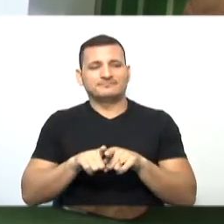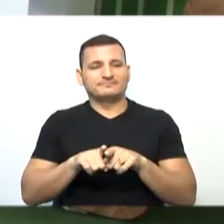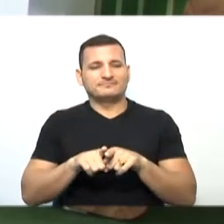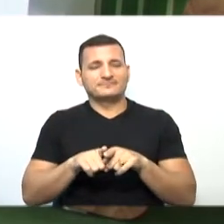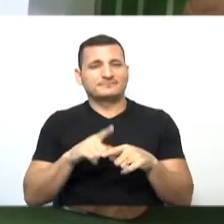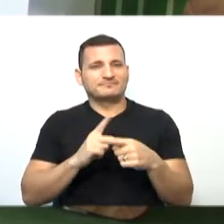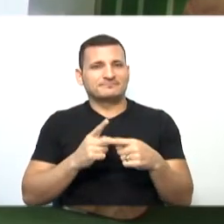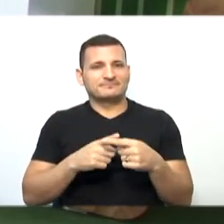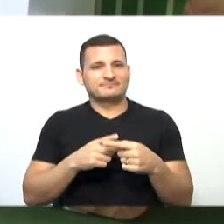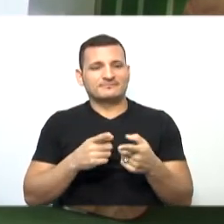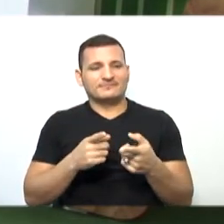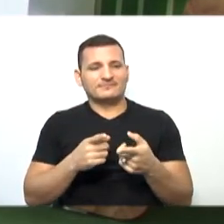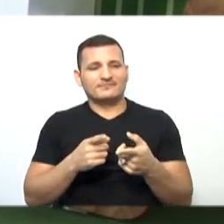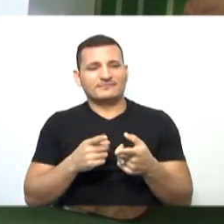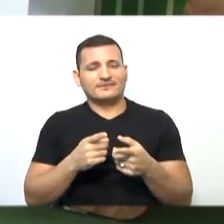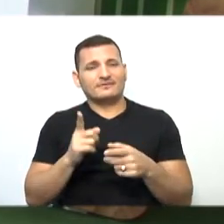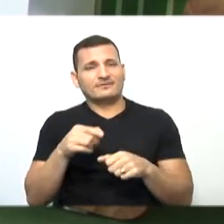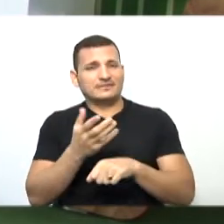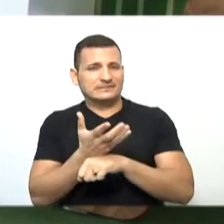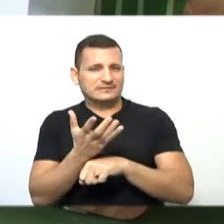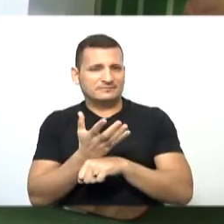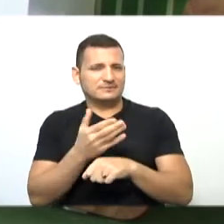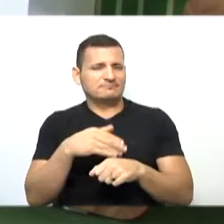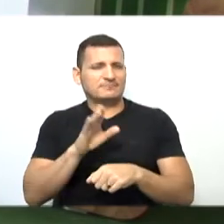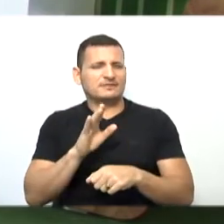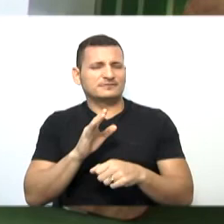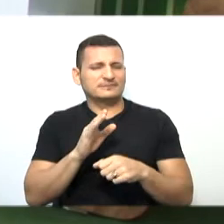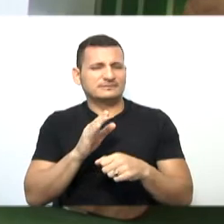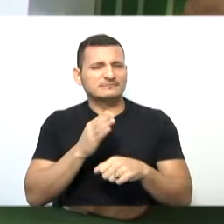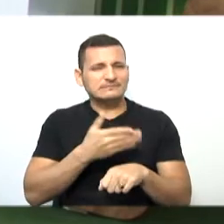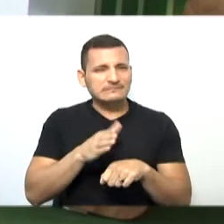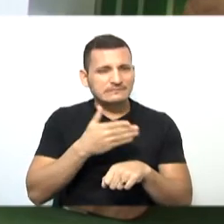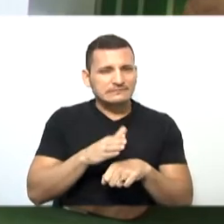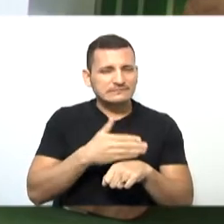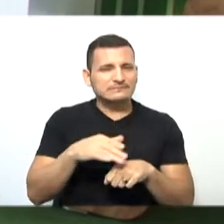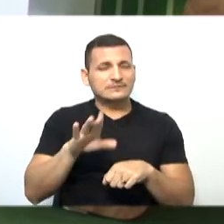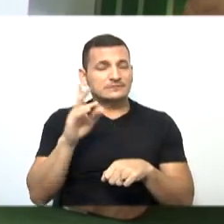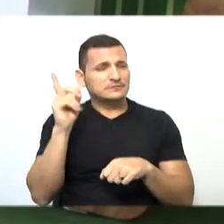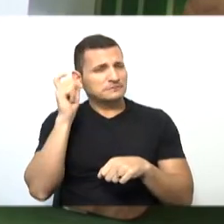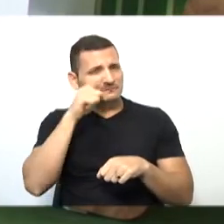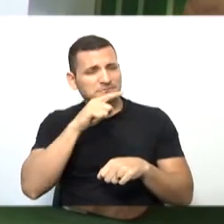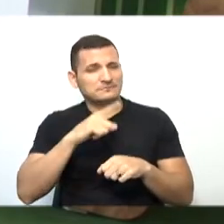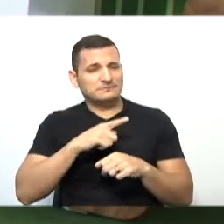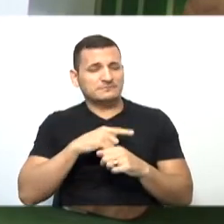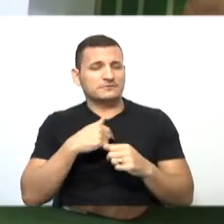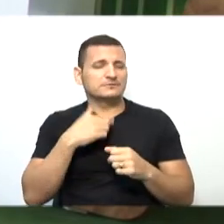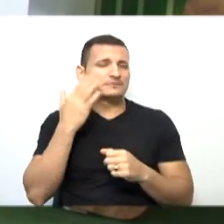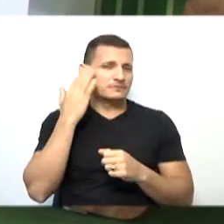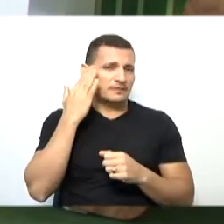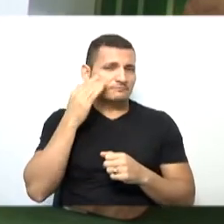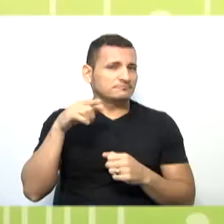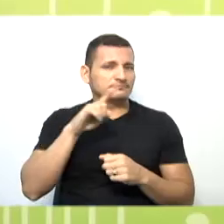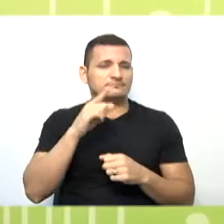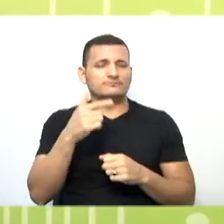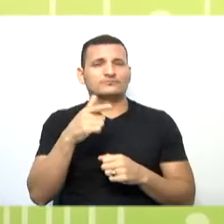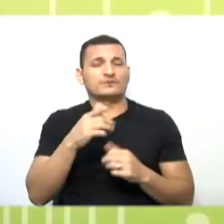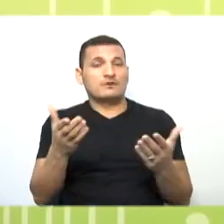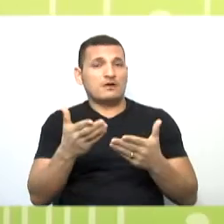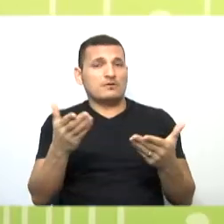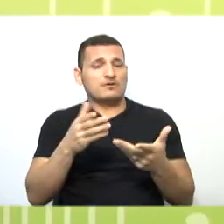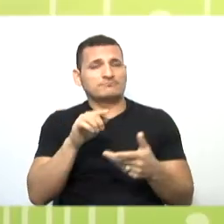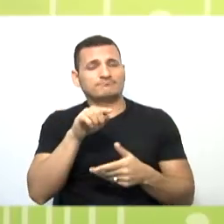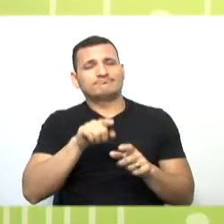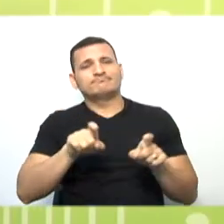uma disciplina muito técnica. Difícil de acompanhar muito, assim, na risca, né? Eu sei que vocês não estão com o computador agora